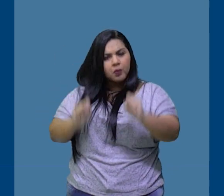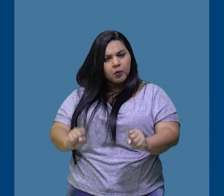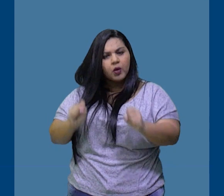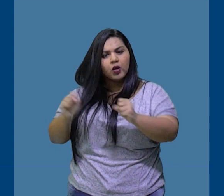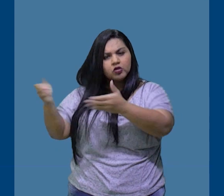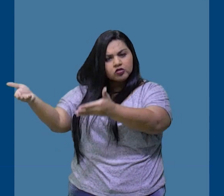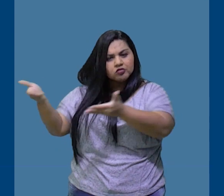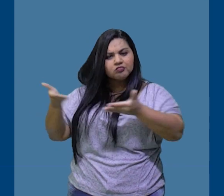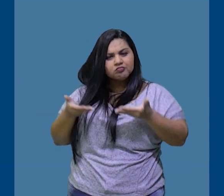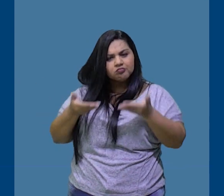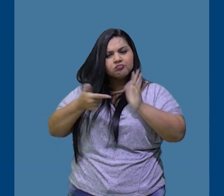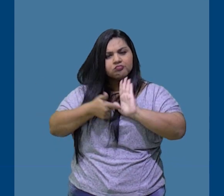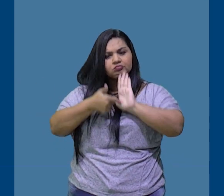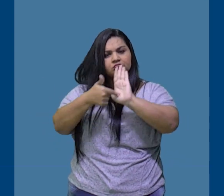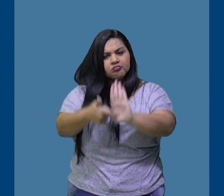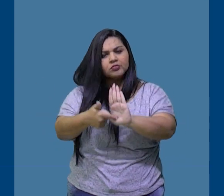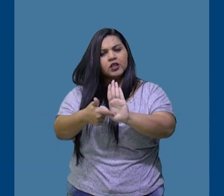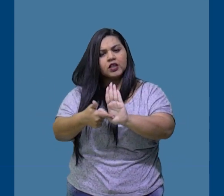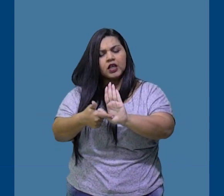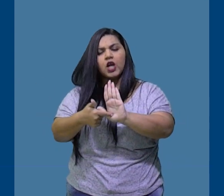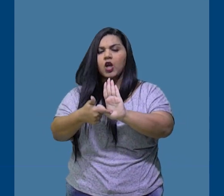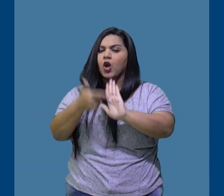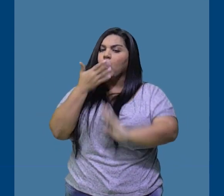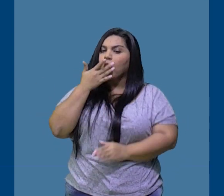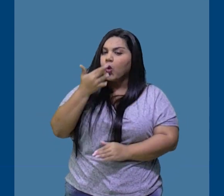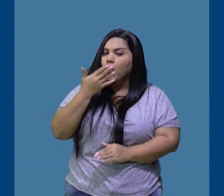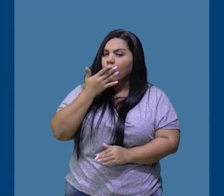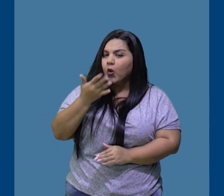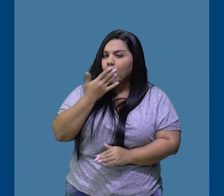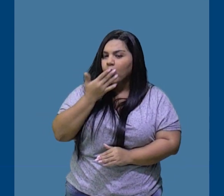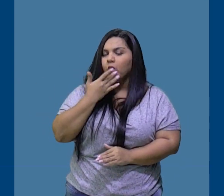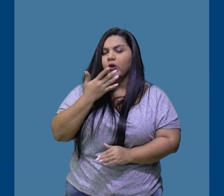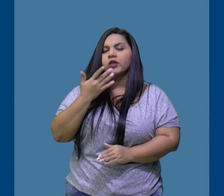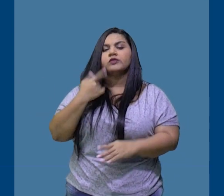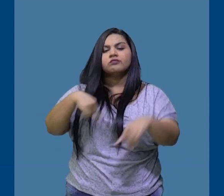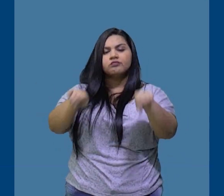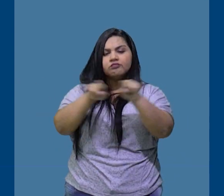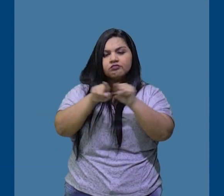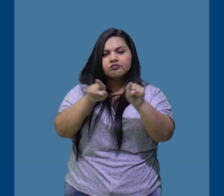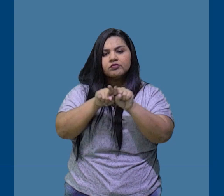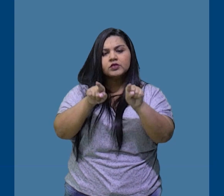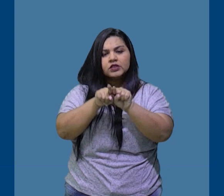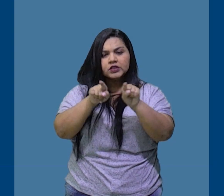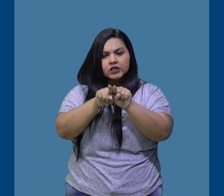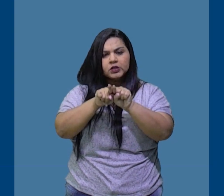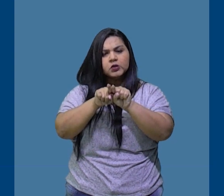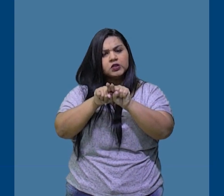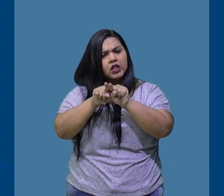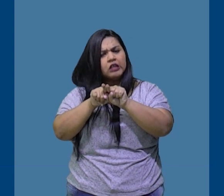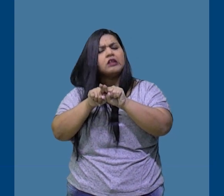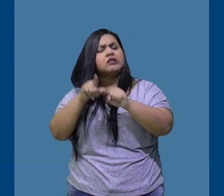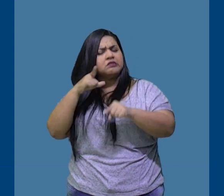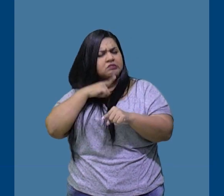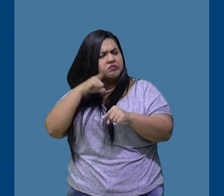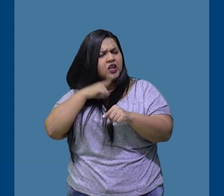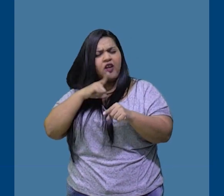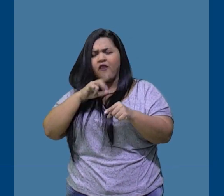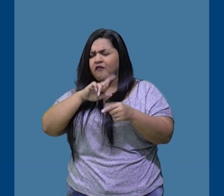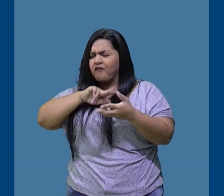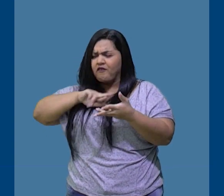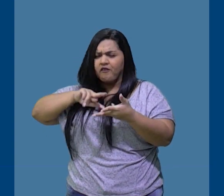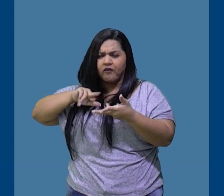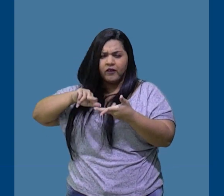gente, representado em cores, em alguns mapas também com alguns ícones, né? Rachuras também que podem